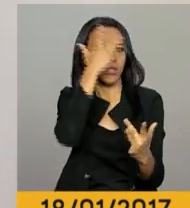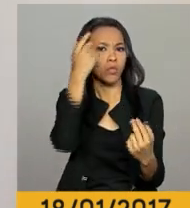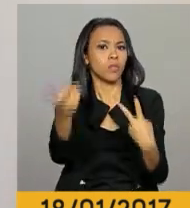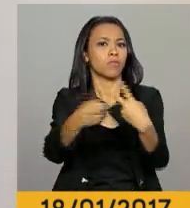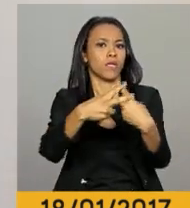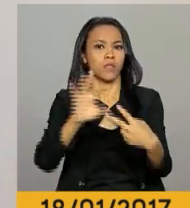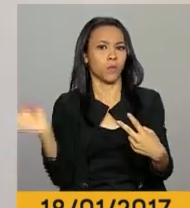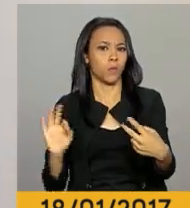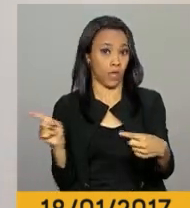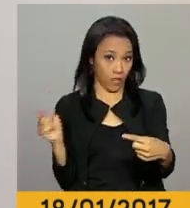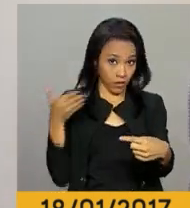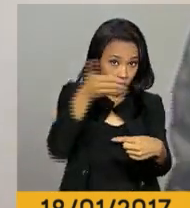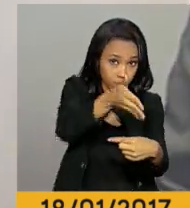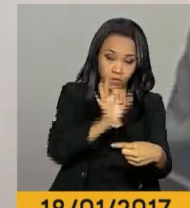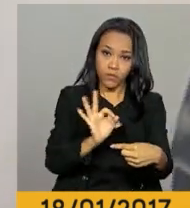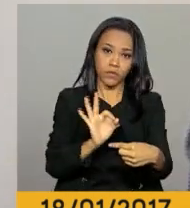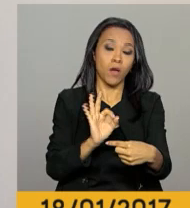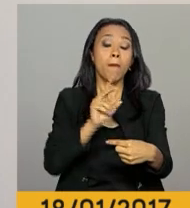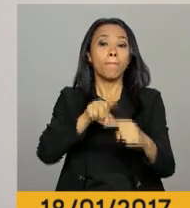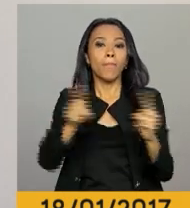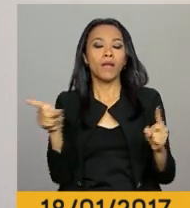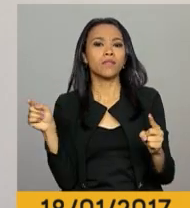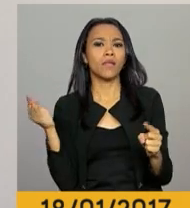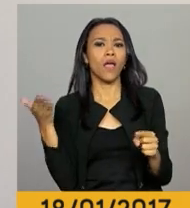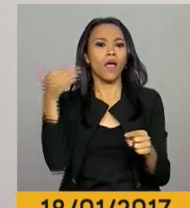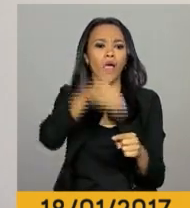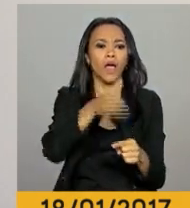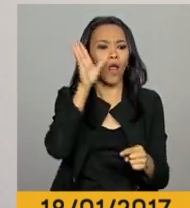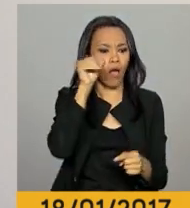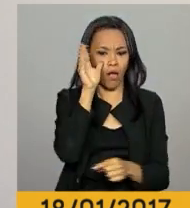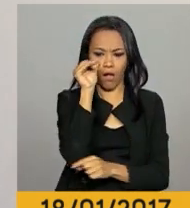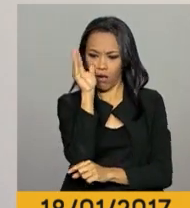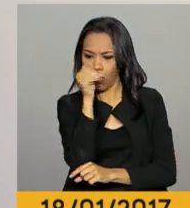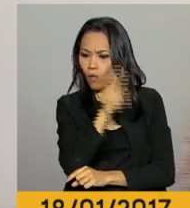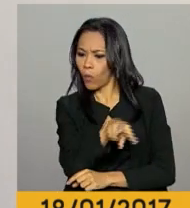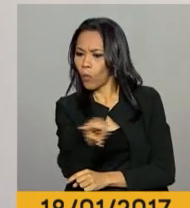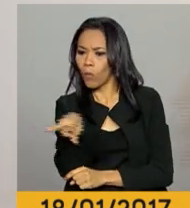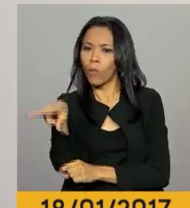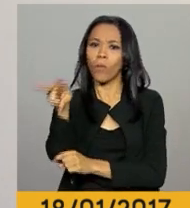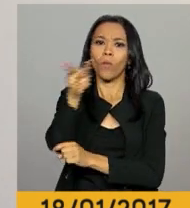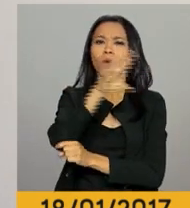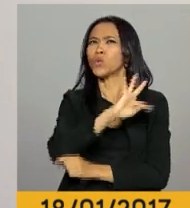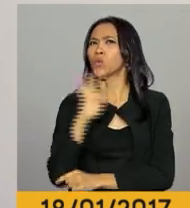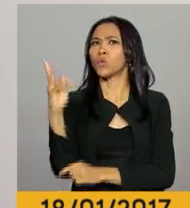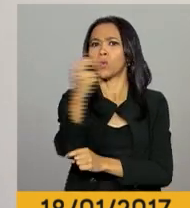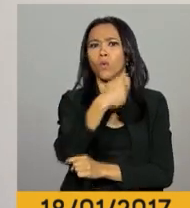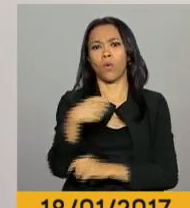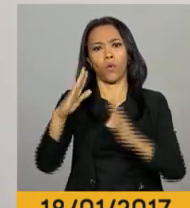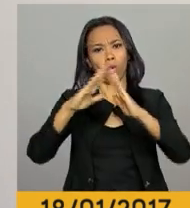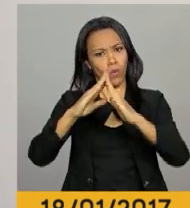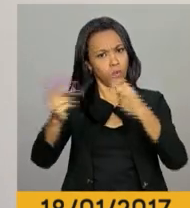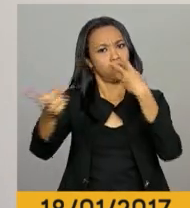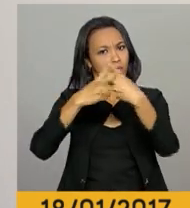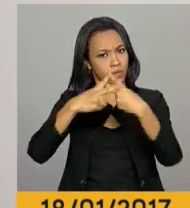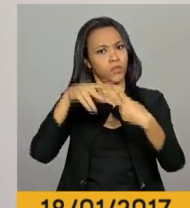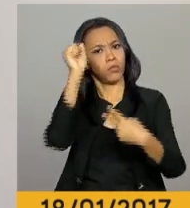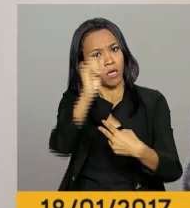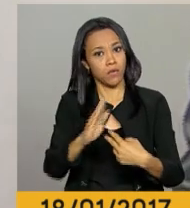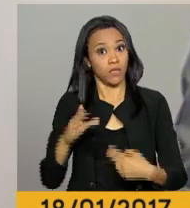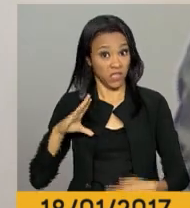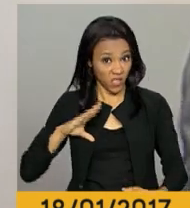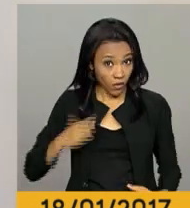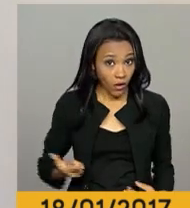mas terão Isto sim a possibilidade da inspeção eh em todos os presídios eh brasileiros é uma